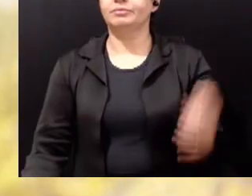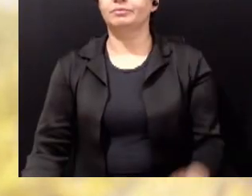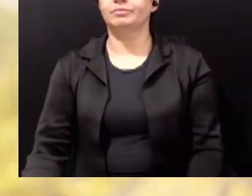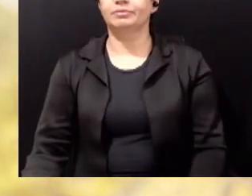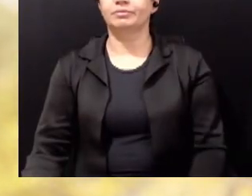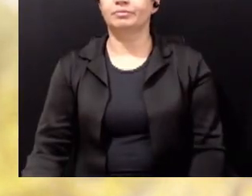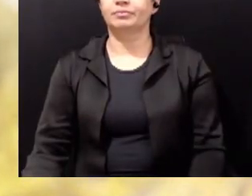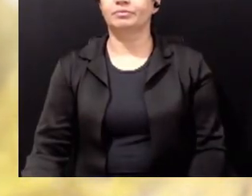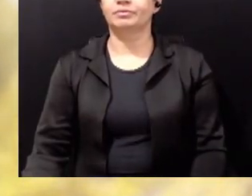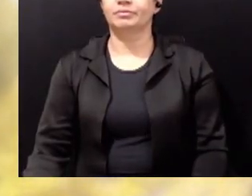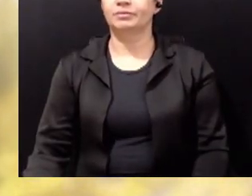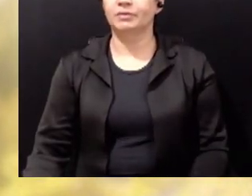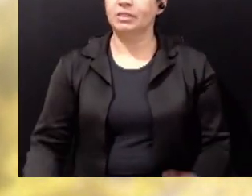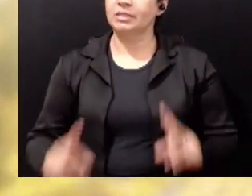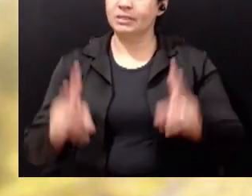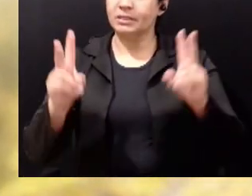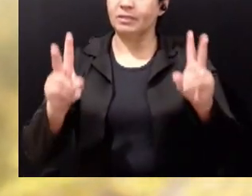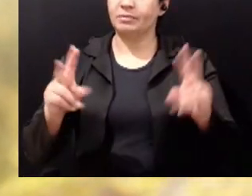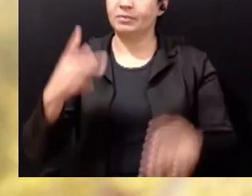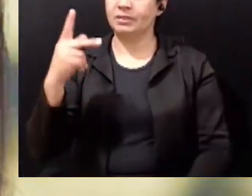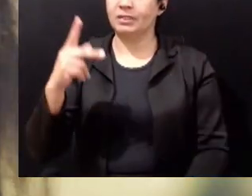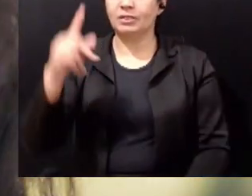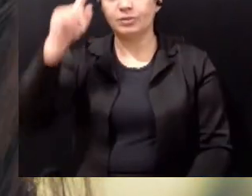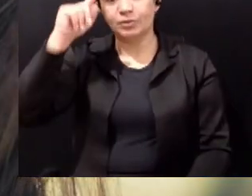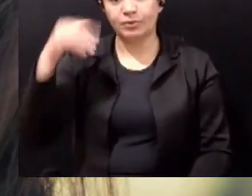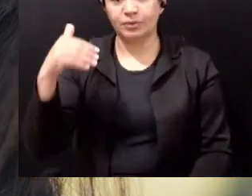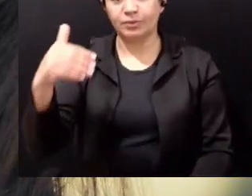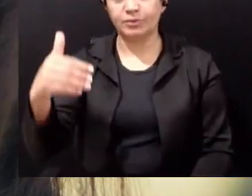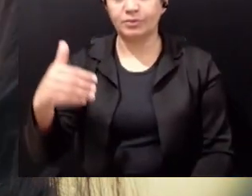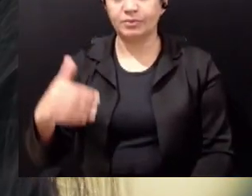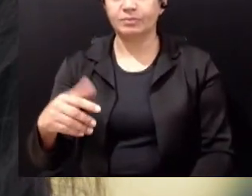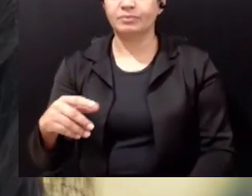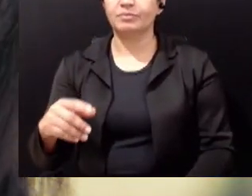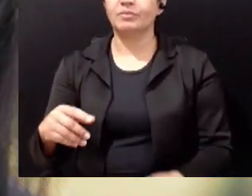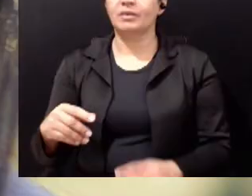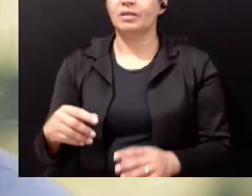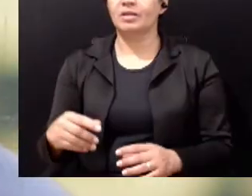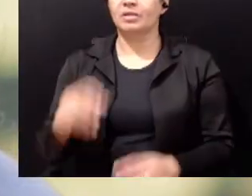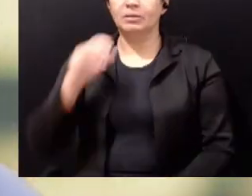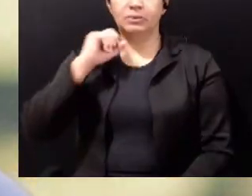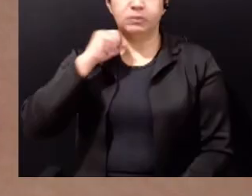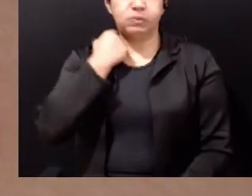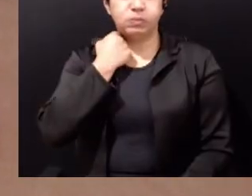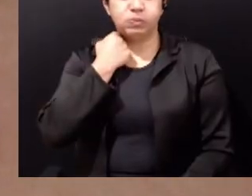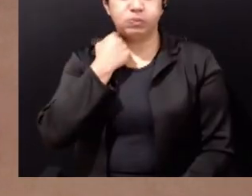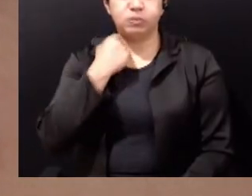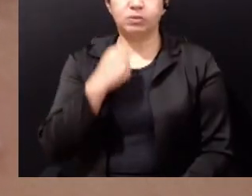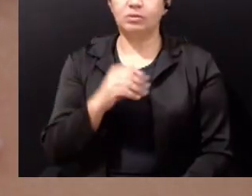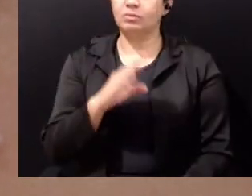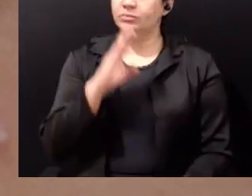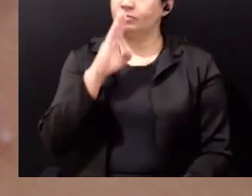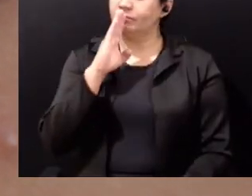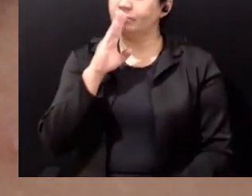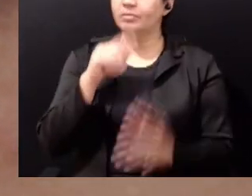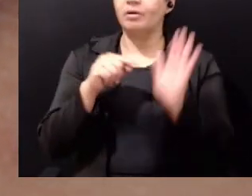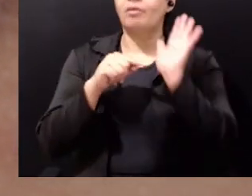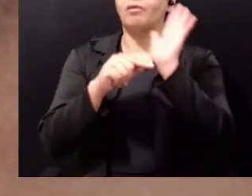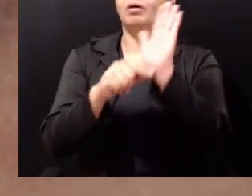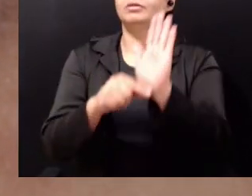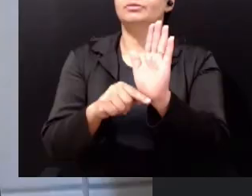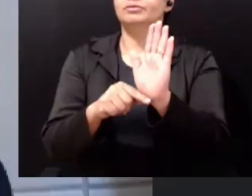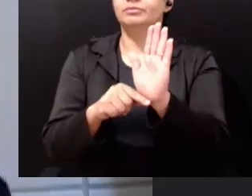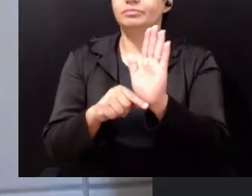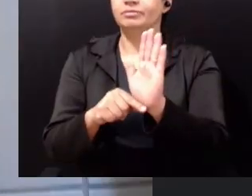com uma certa frequência na sua rotina, manejar esse estresse, né? E o silêncio ajuda a manejar esse estresse aí.